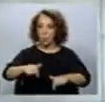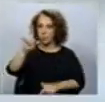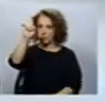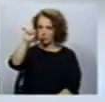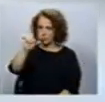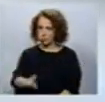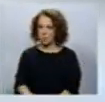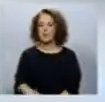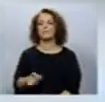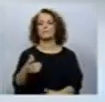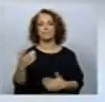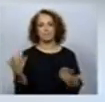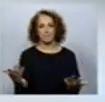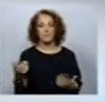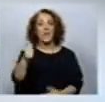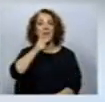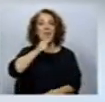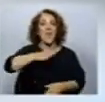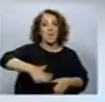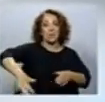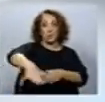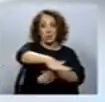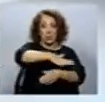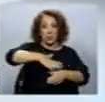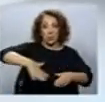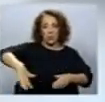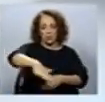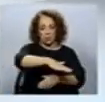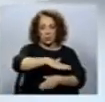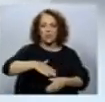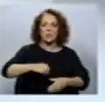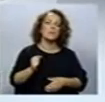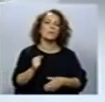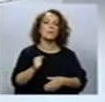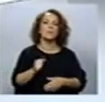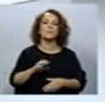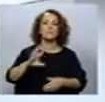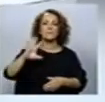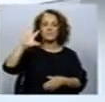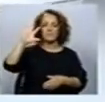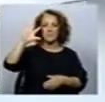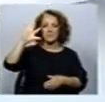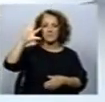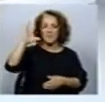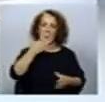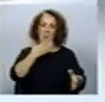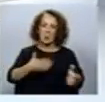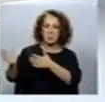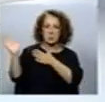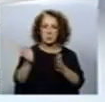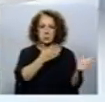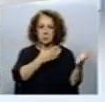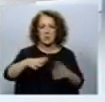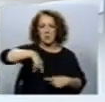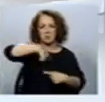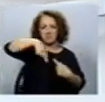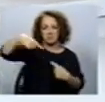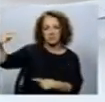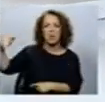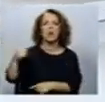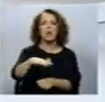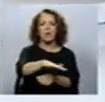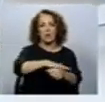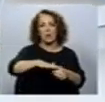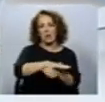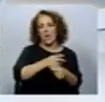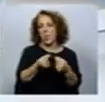onde podemos ver que na região dos Açores temos uma tempestade subtropical Rebeca, que se encontra a oeste do